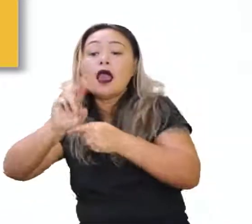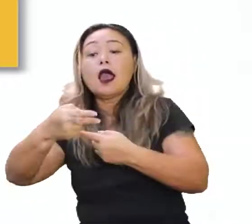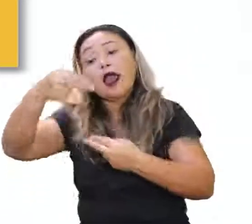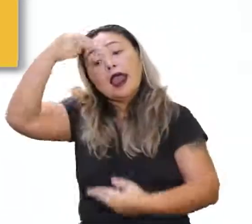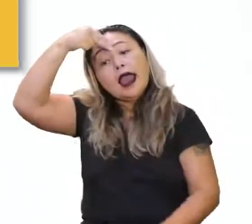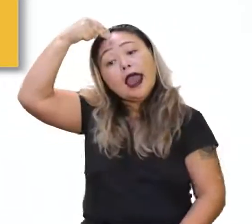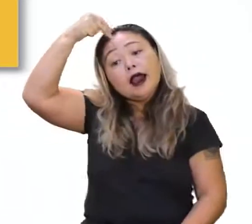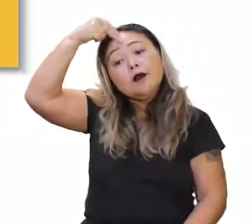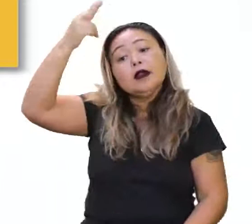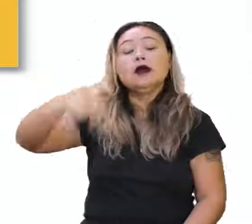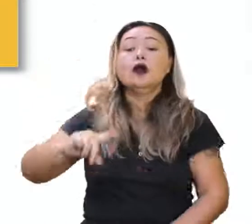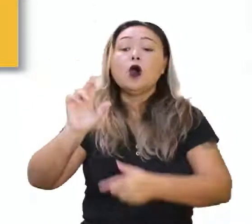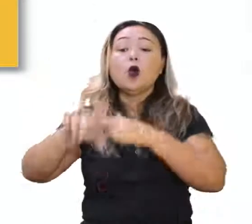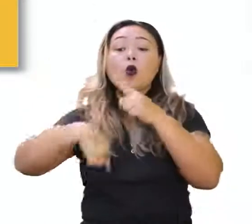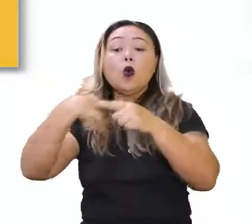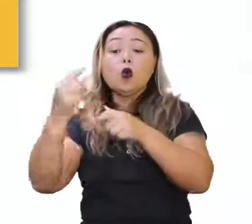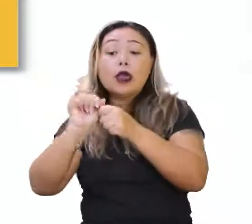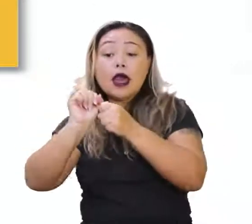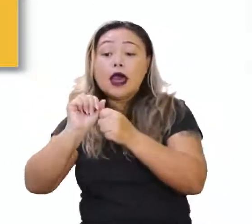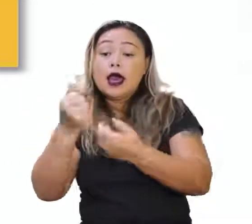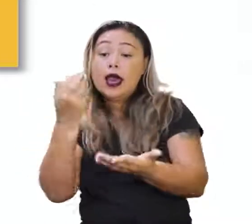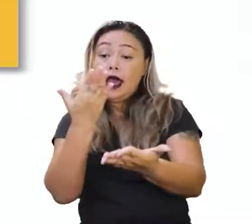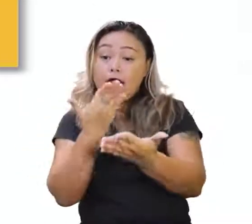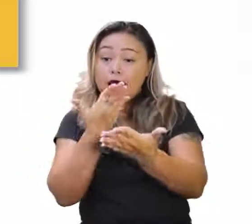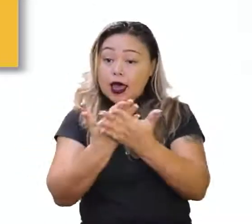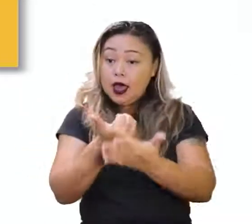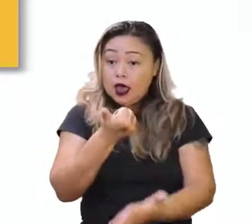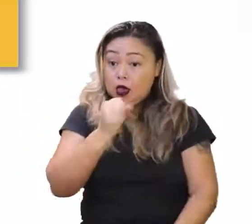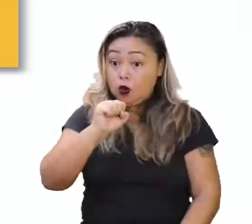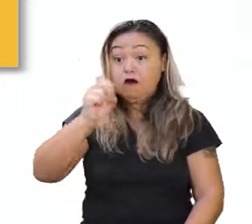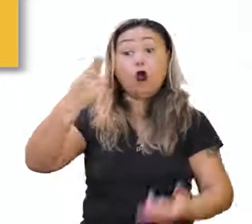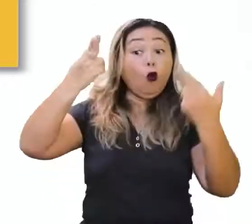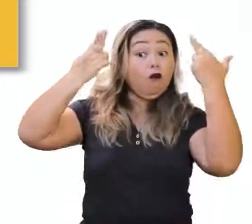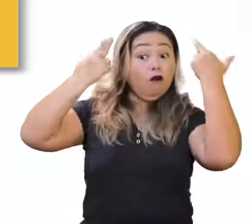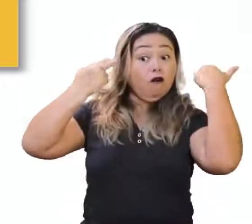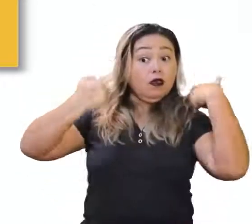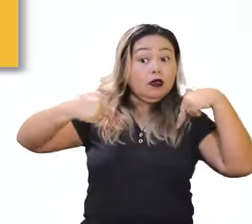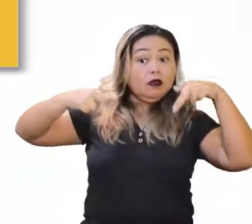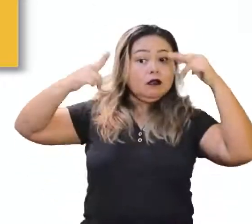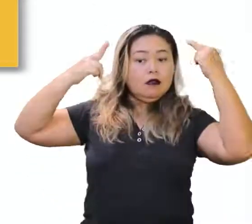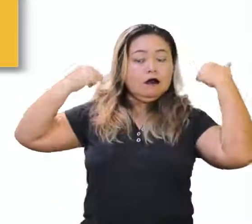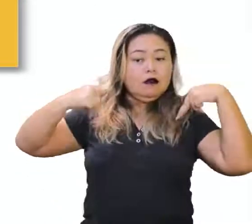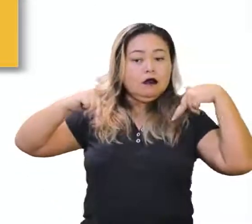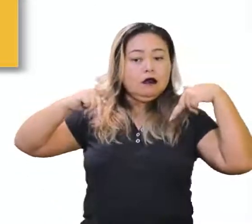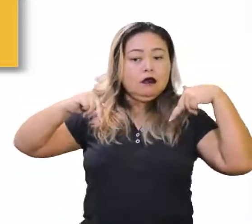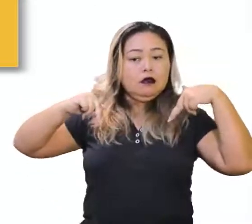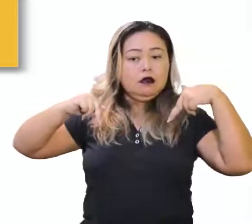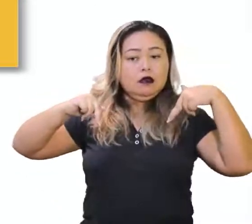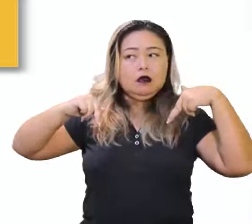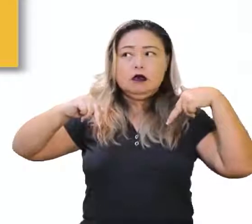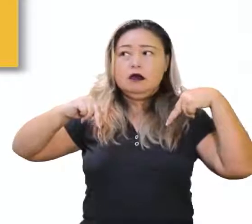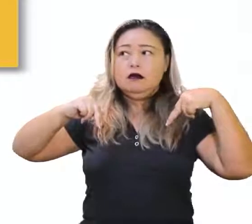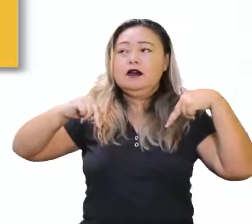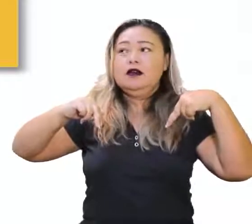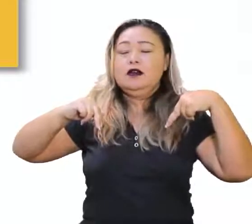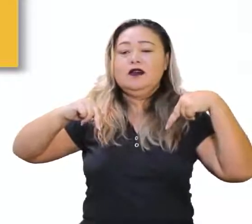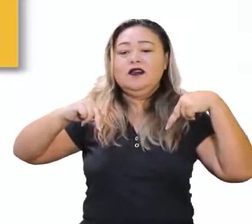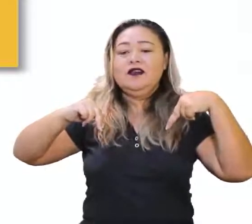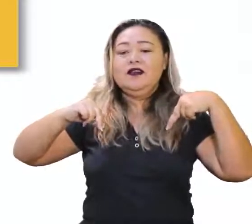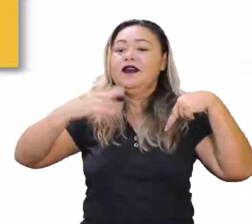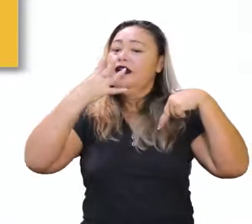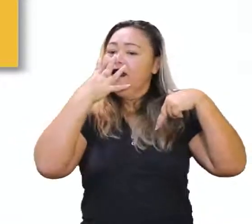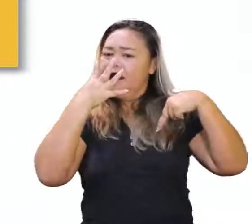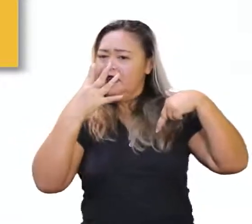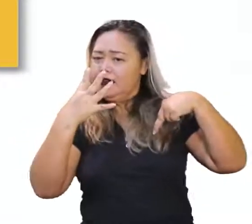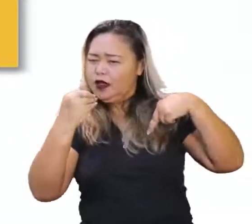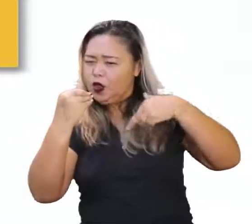cabras. Lembra? Na aula 18 foi ovelhas em pele de... lobos em